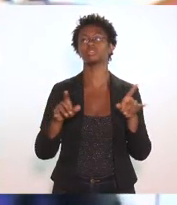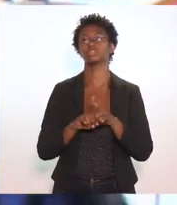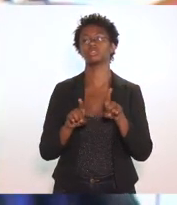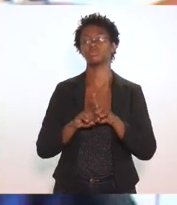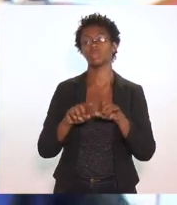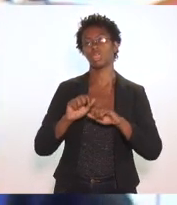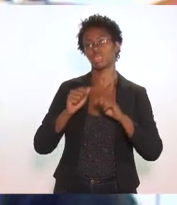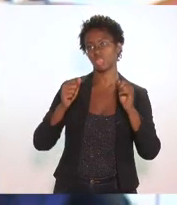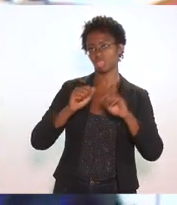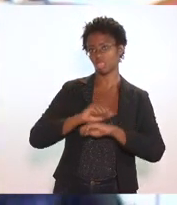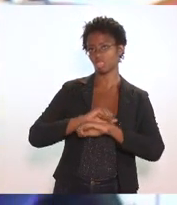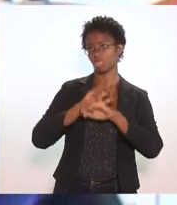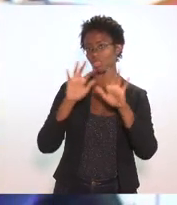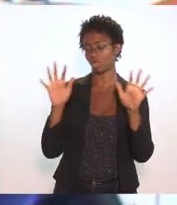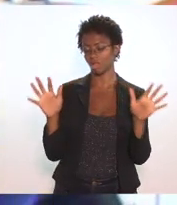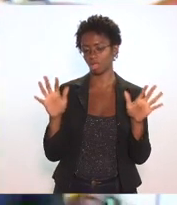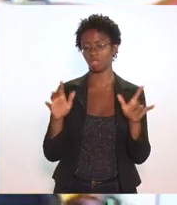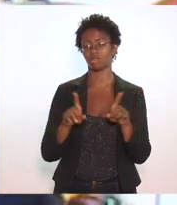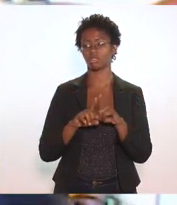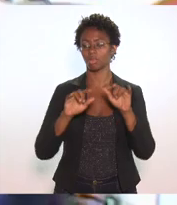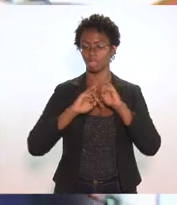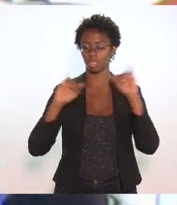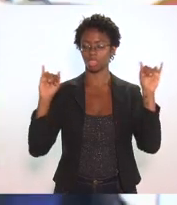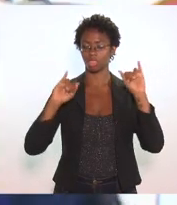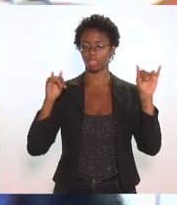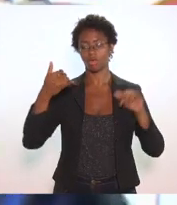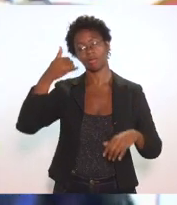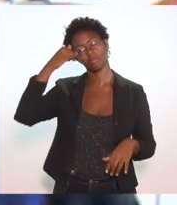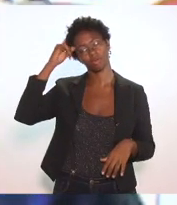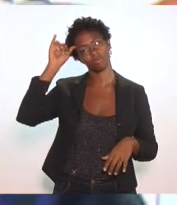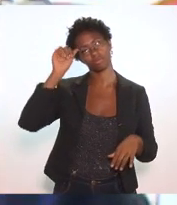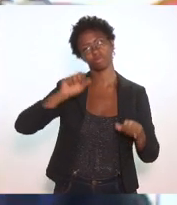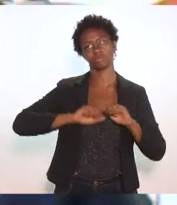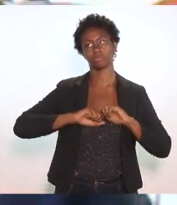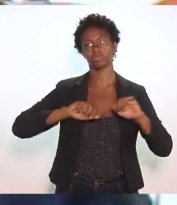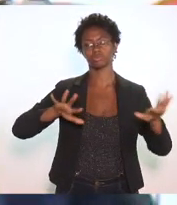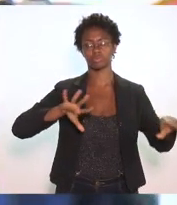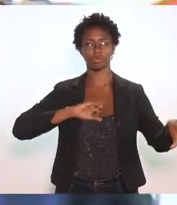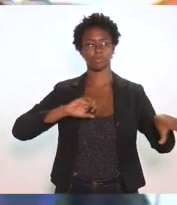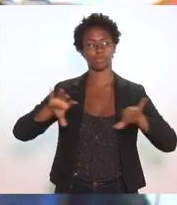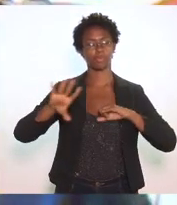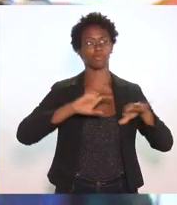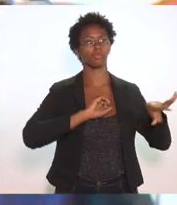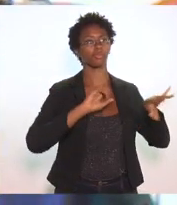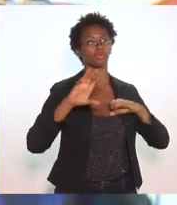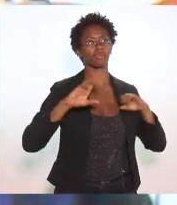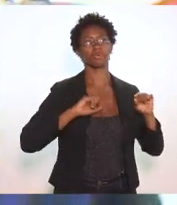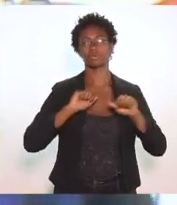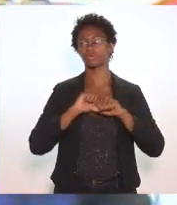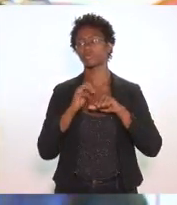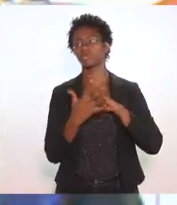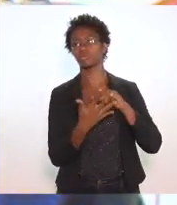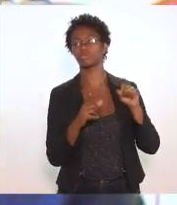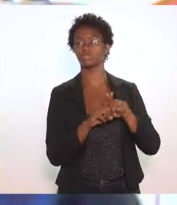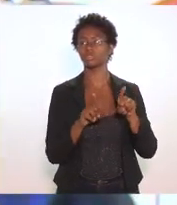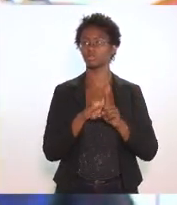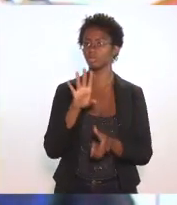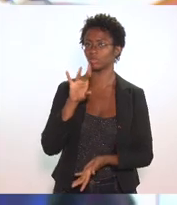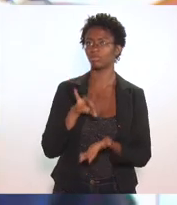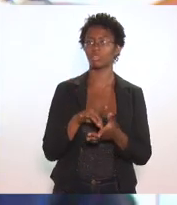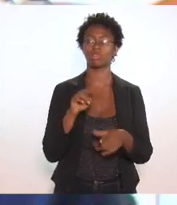transparência, campanhas de fato para a gente prevenir o contágio do Covid e a criação de um canal efetivo